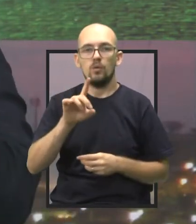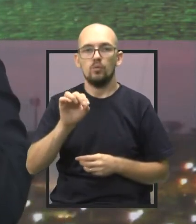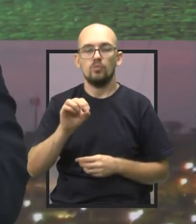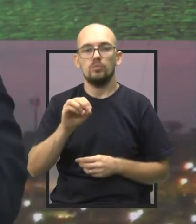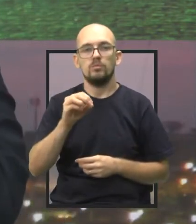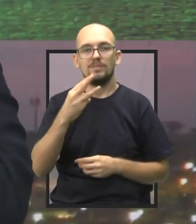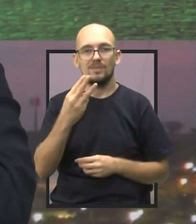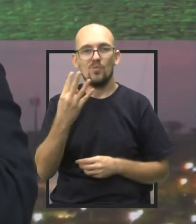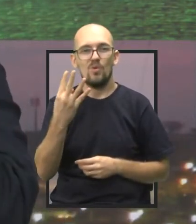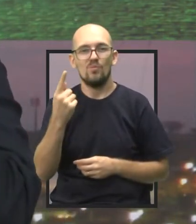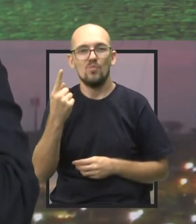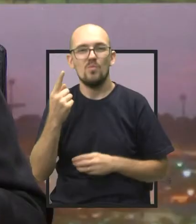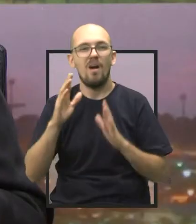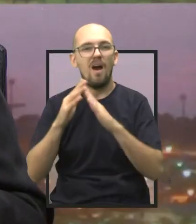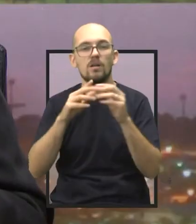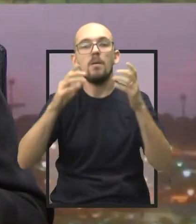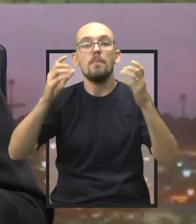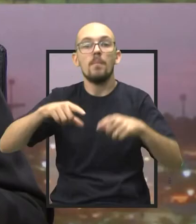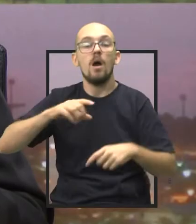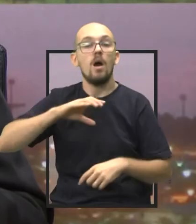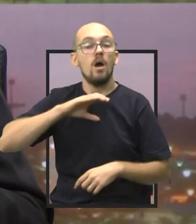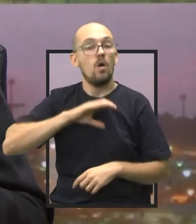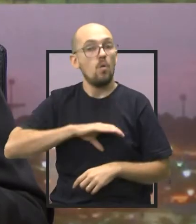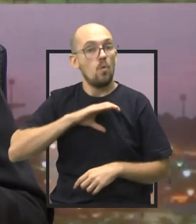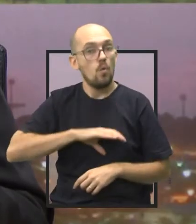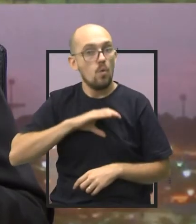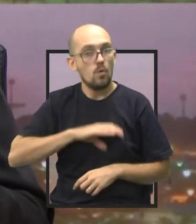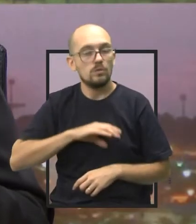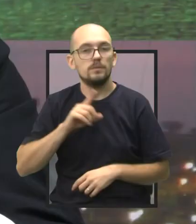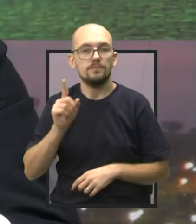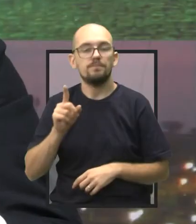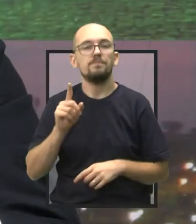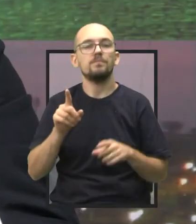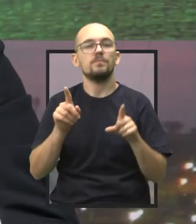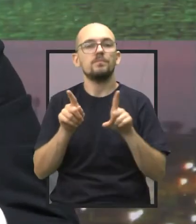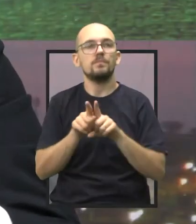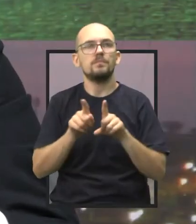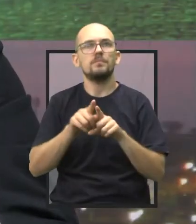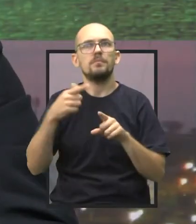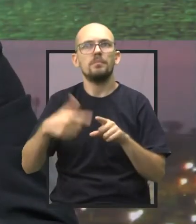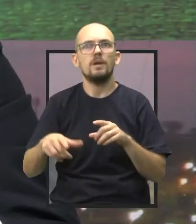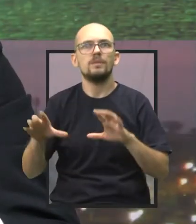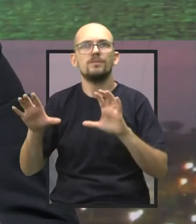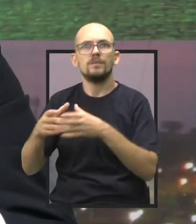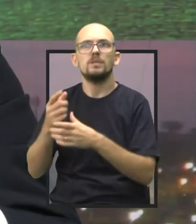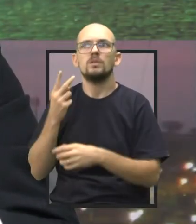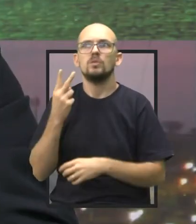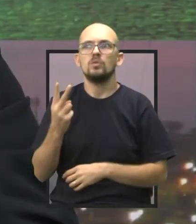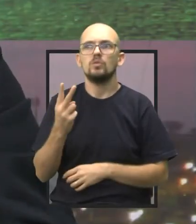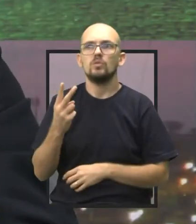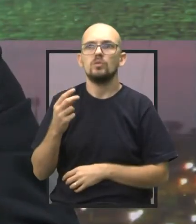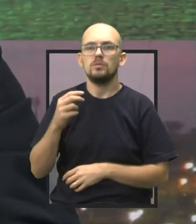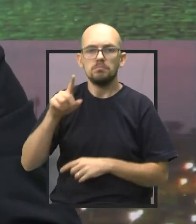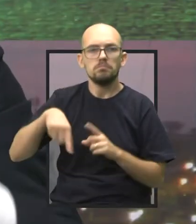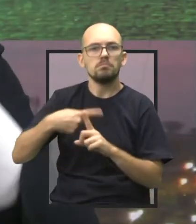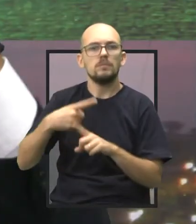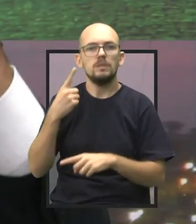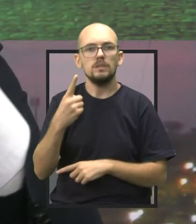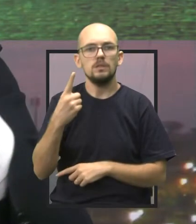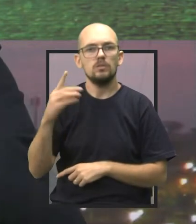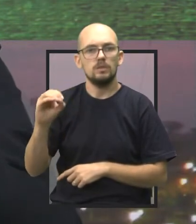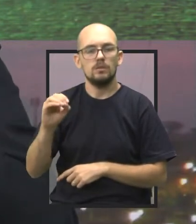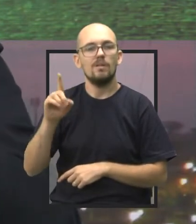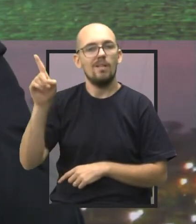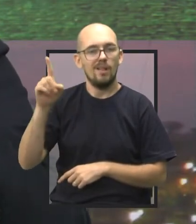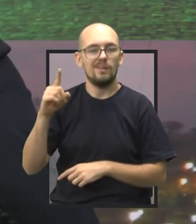unidades, que é lá na Herosa Galvão. Eu tenho mais faixa 2, eu vou ter mais umas 110 unidades, também que é